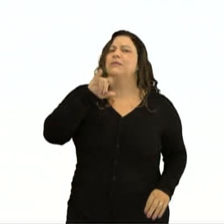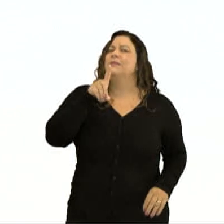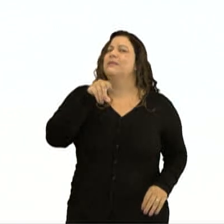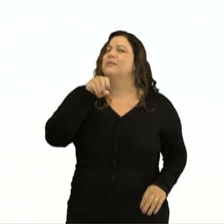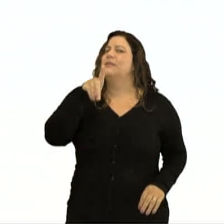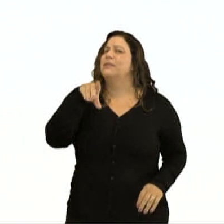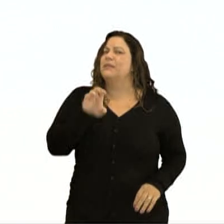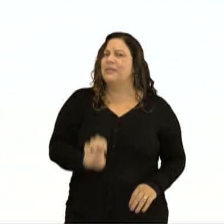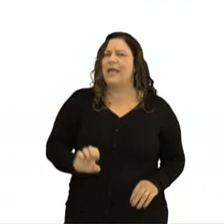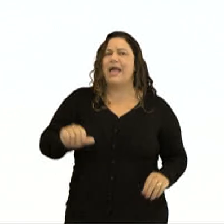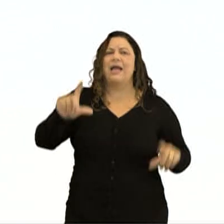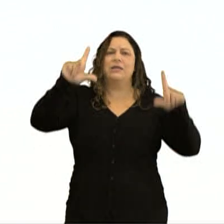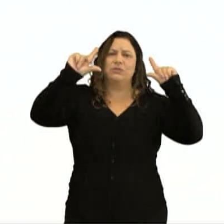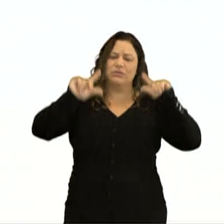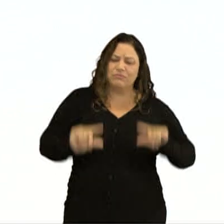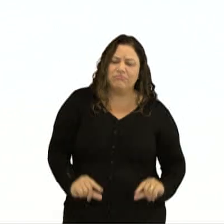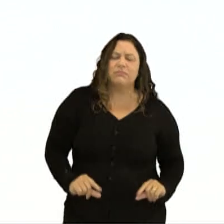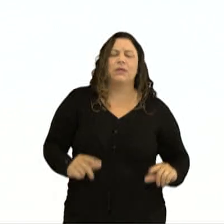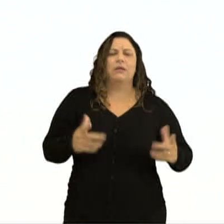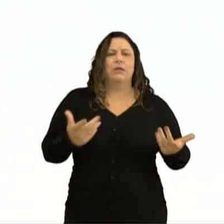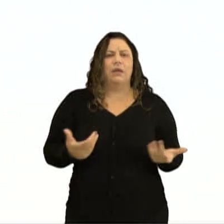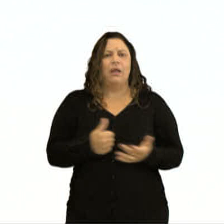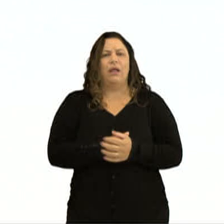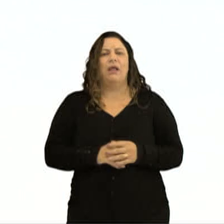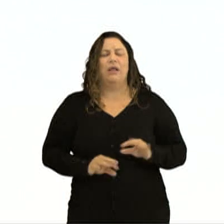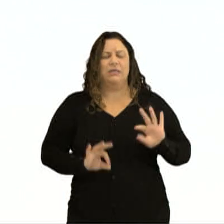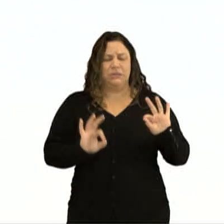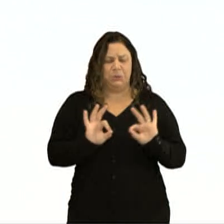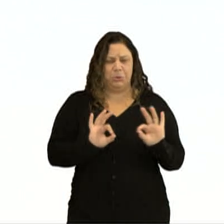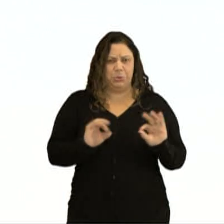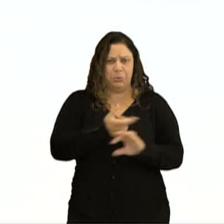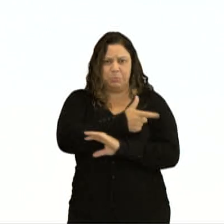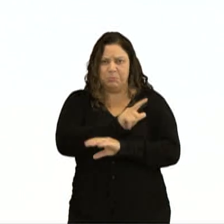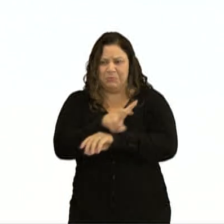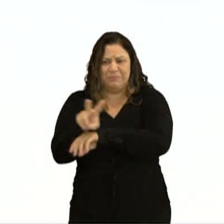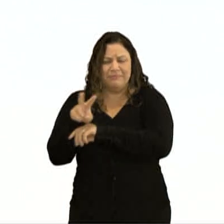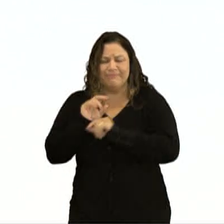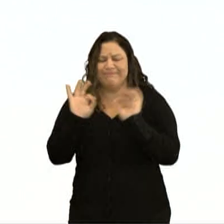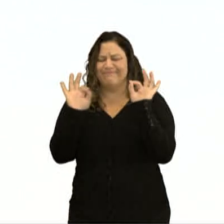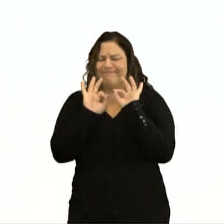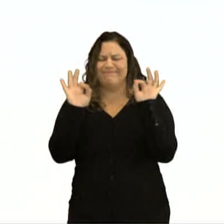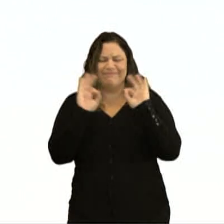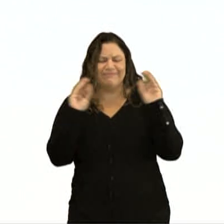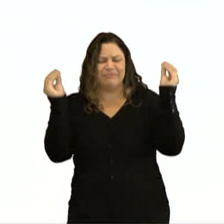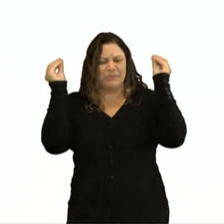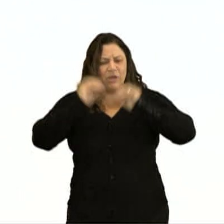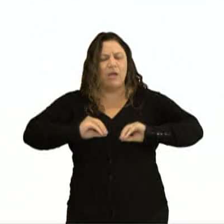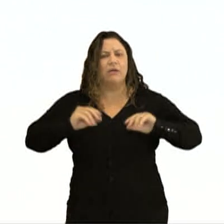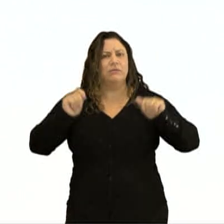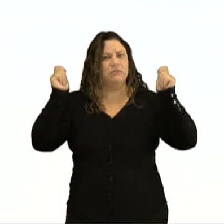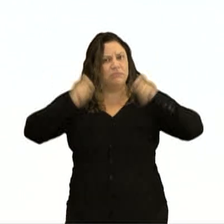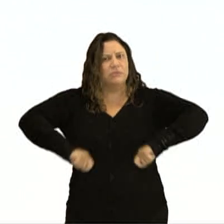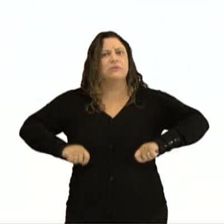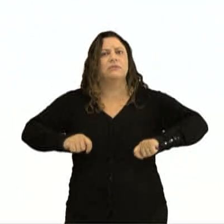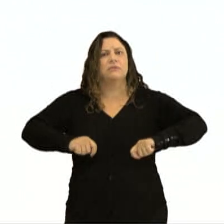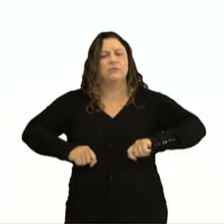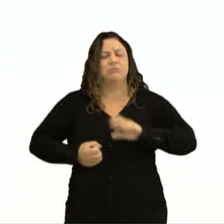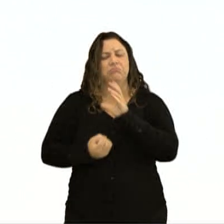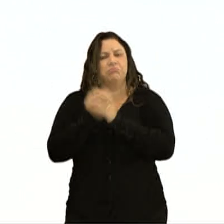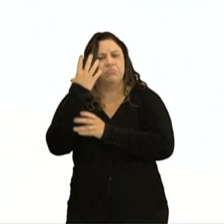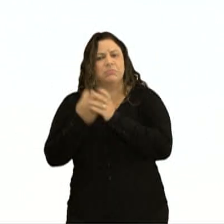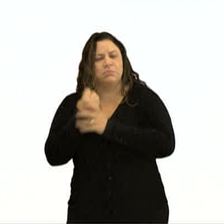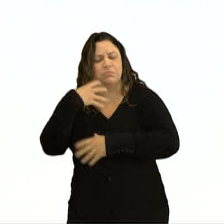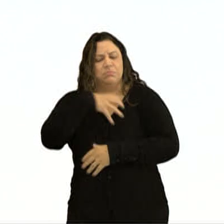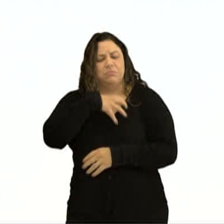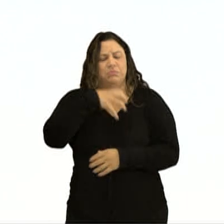encontra-se, ali a imunidade despreparada para a doença, aí sim pode ser possível que surjam sintomas semelhantes ao